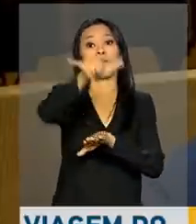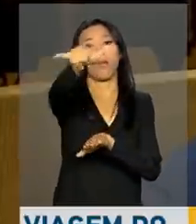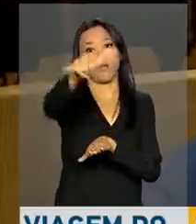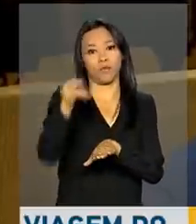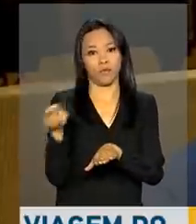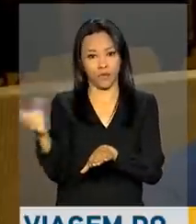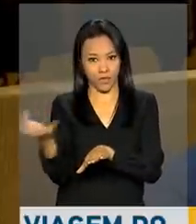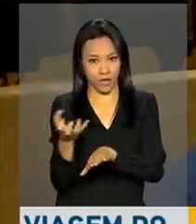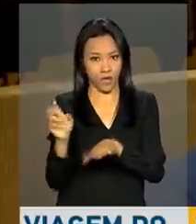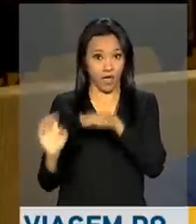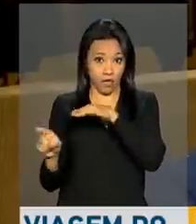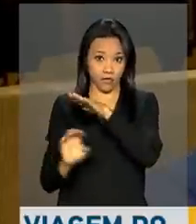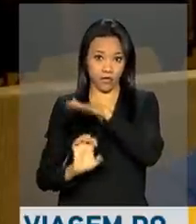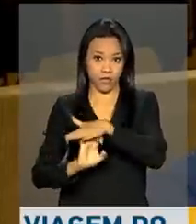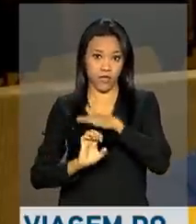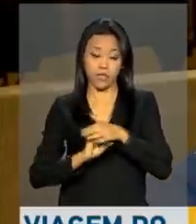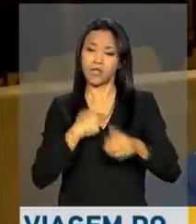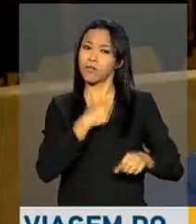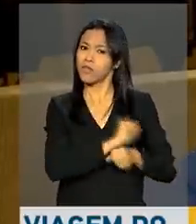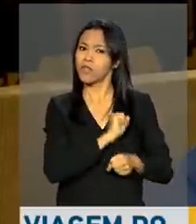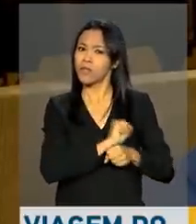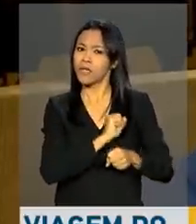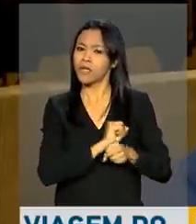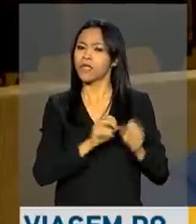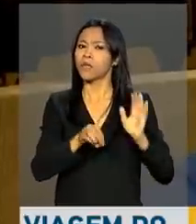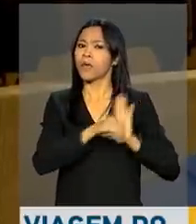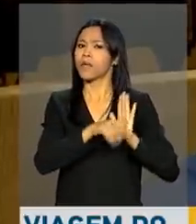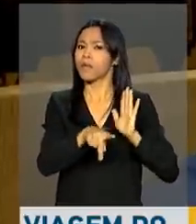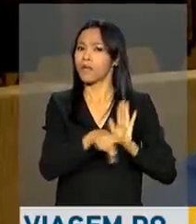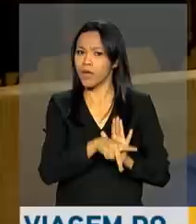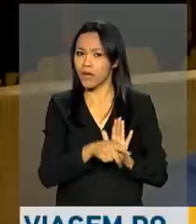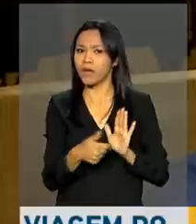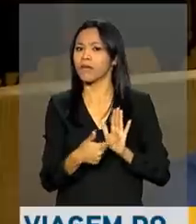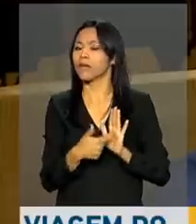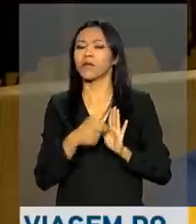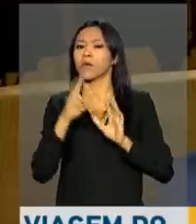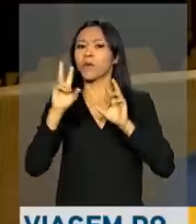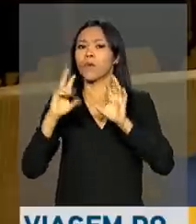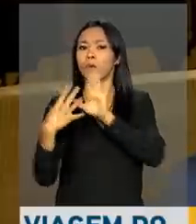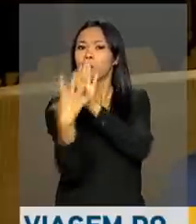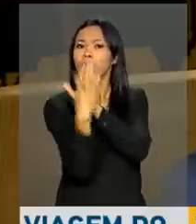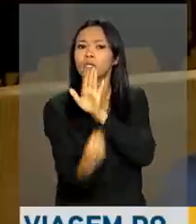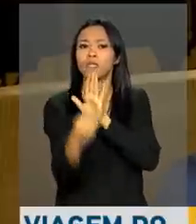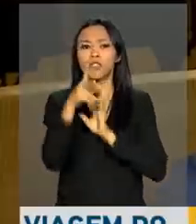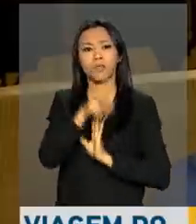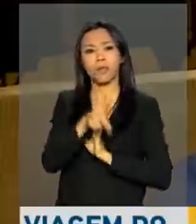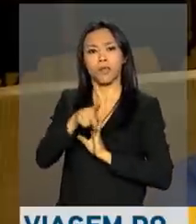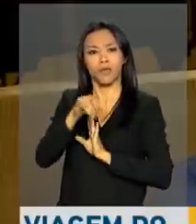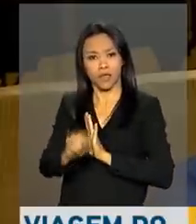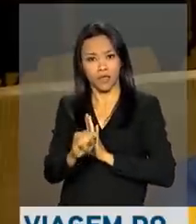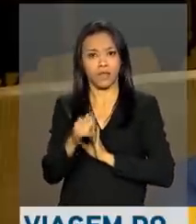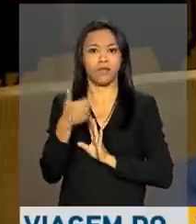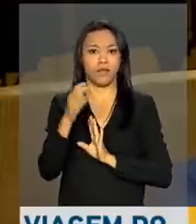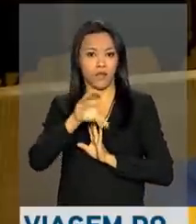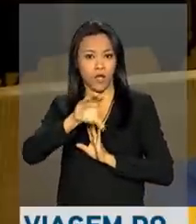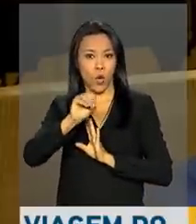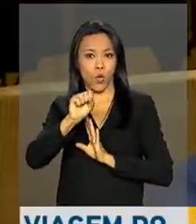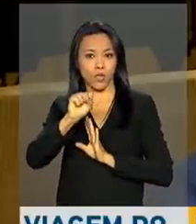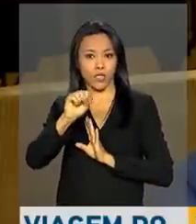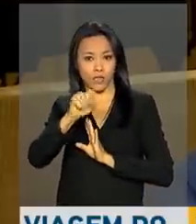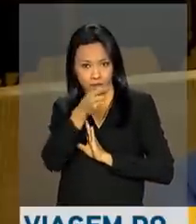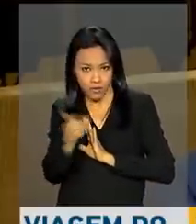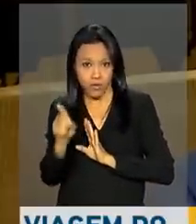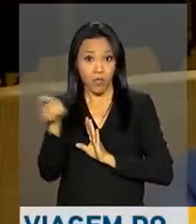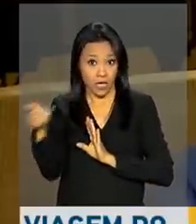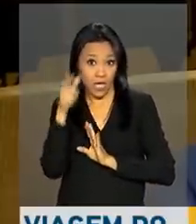aguardando apenas que a medida provisória que está tramitando no Congresso a respeito das concessões de aeroportos, ela seja aprovada para que eles possam fazer